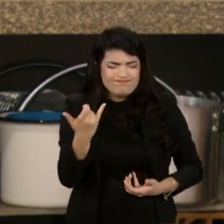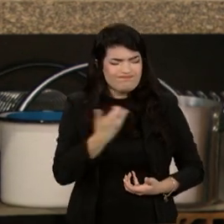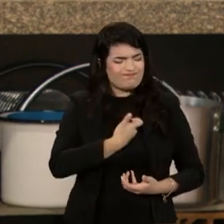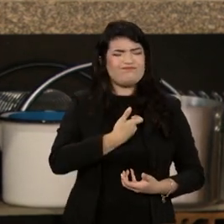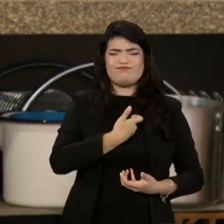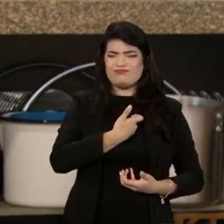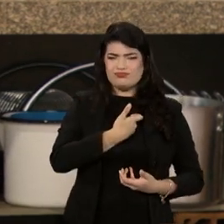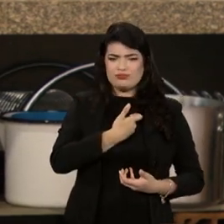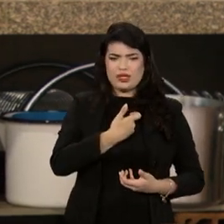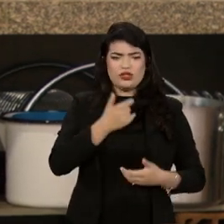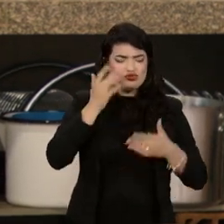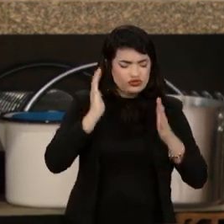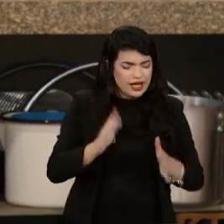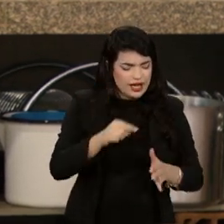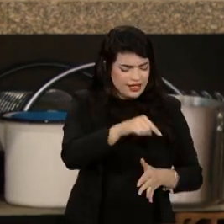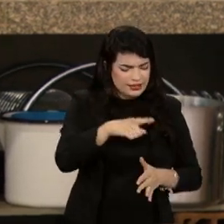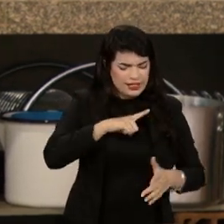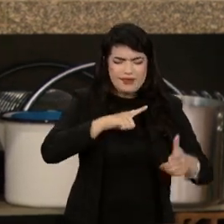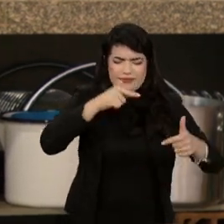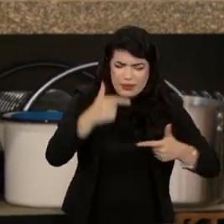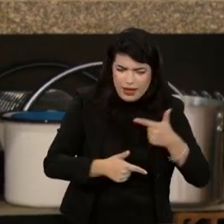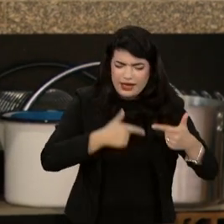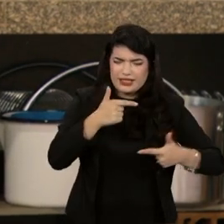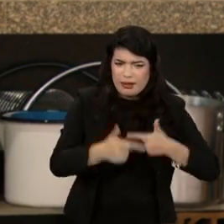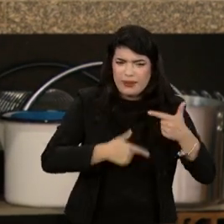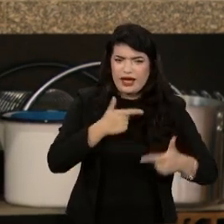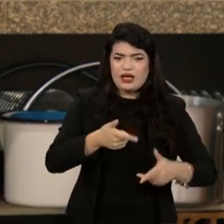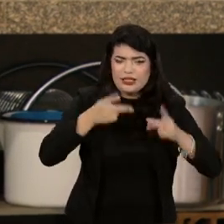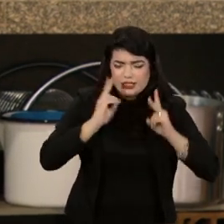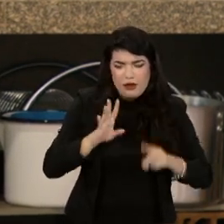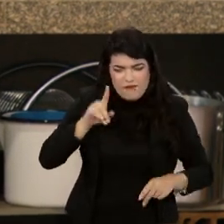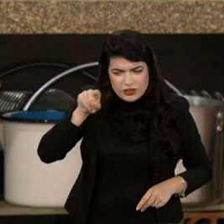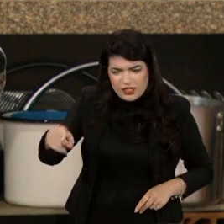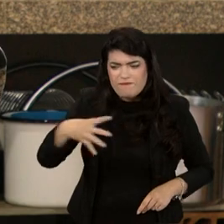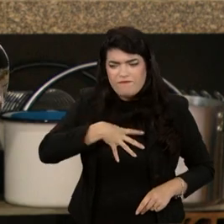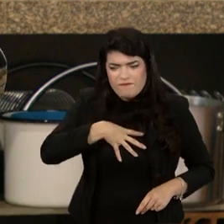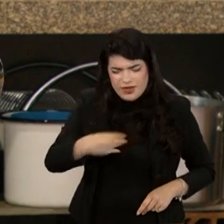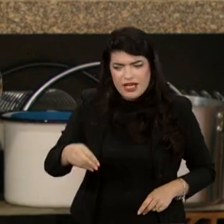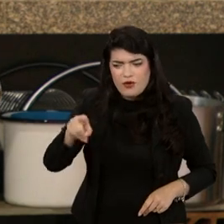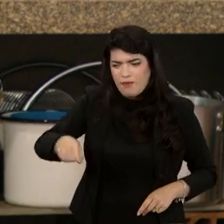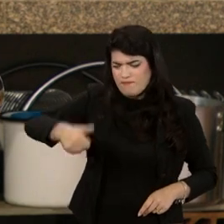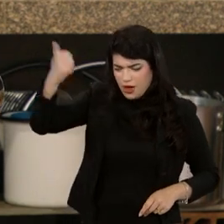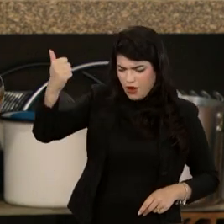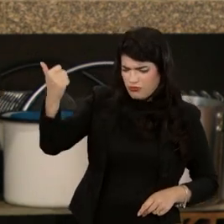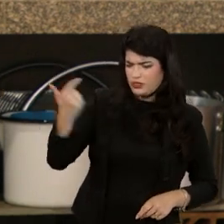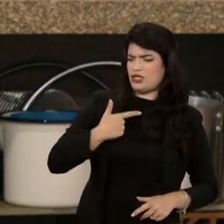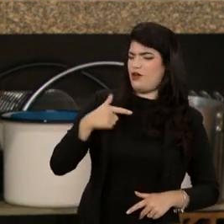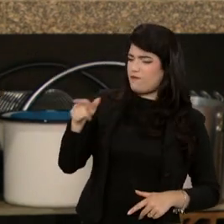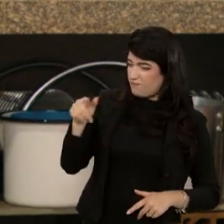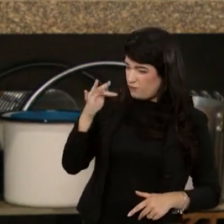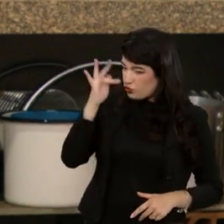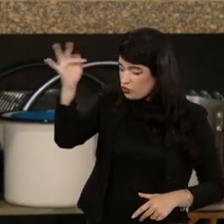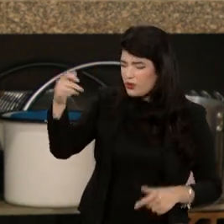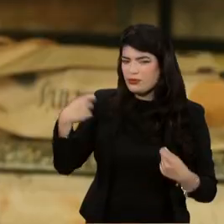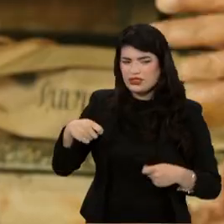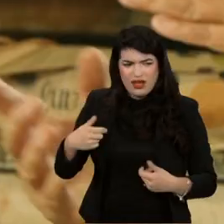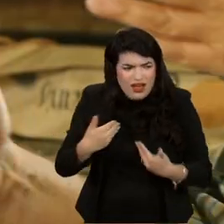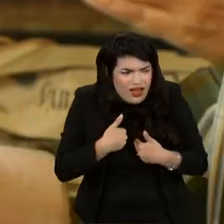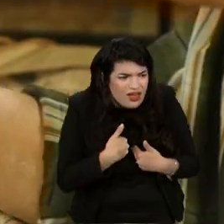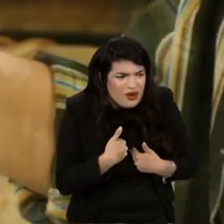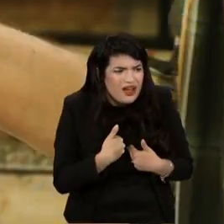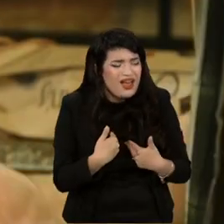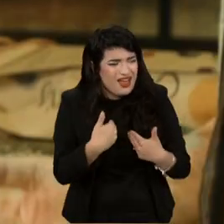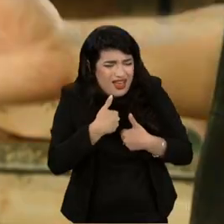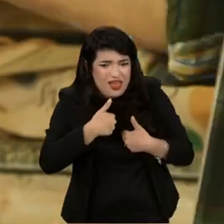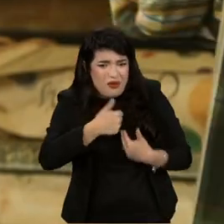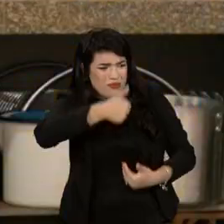sou um operário obscuro, mas tu terá futuro, será melhor do que eu. Eu? Melhor do